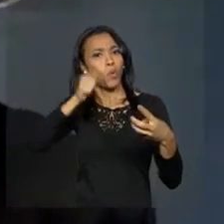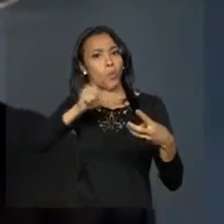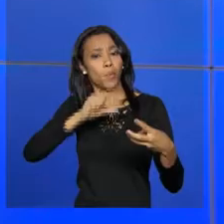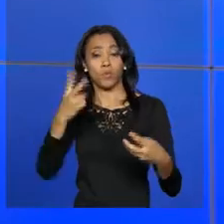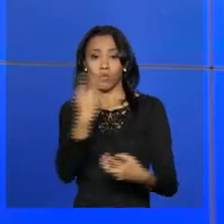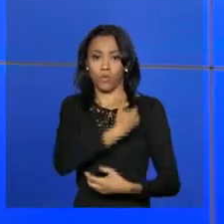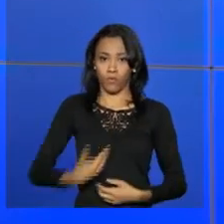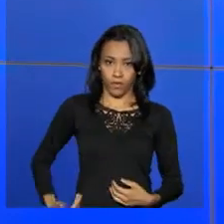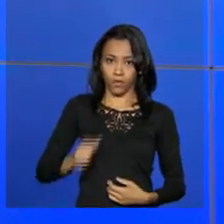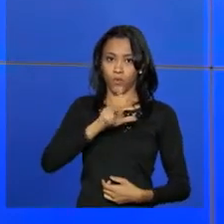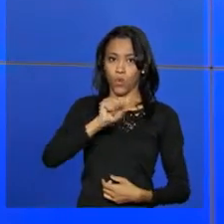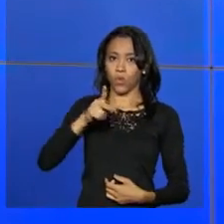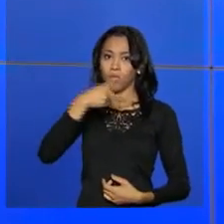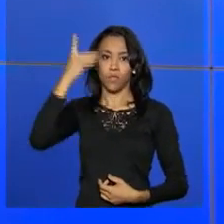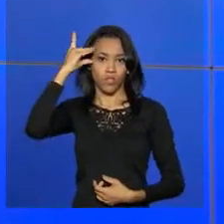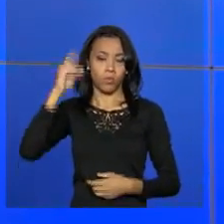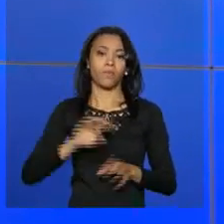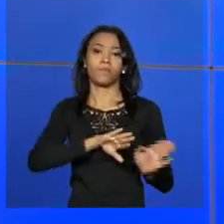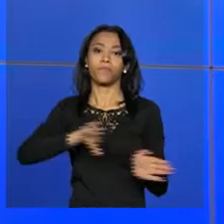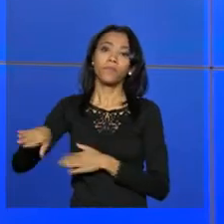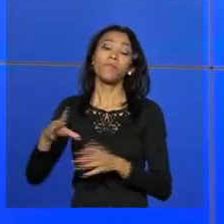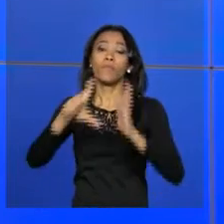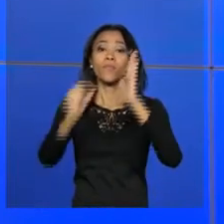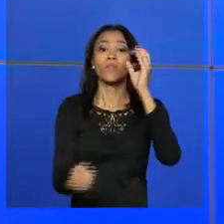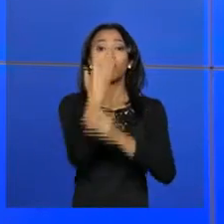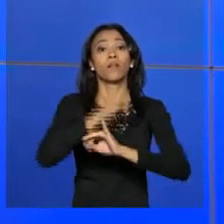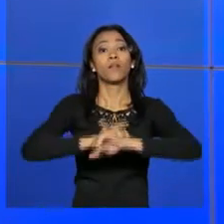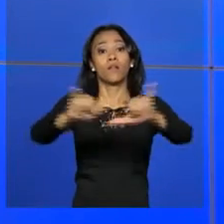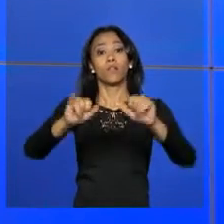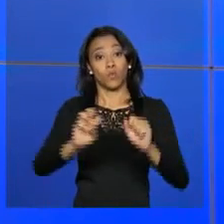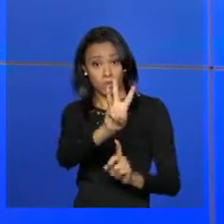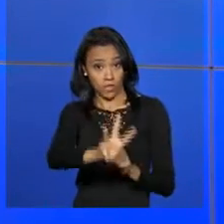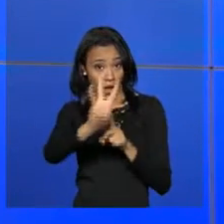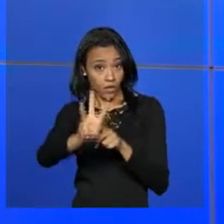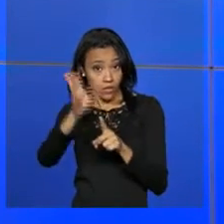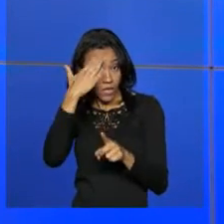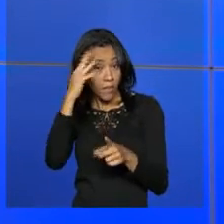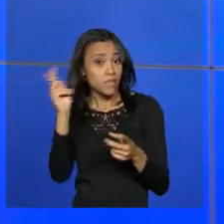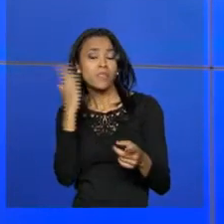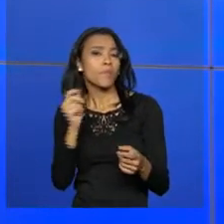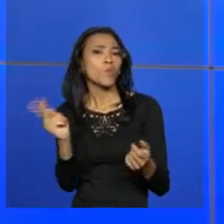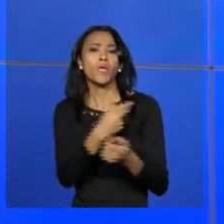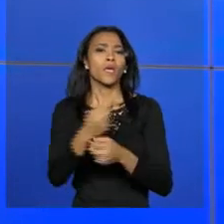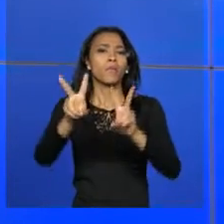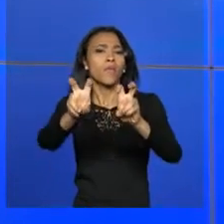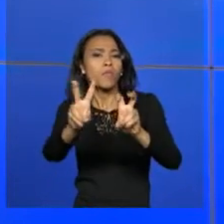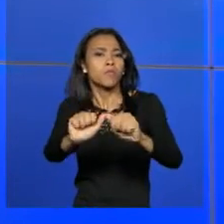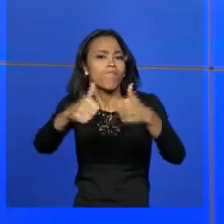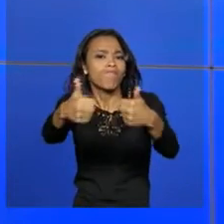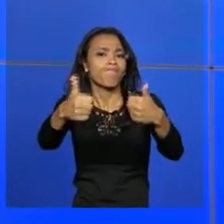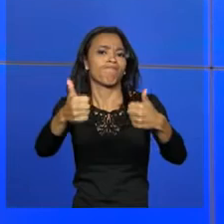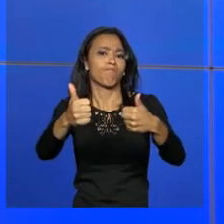Dilma. O Palácio do Planalto lançou um site onde é possível conferir, por exemplo, as pautas positivas para o Brasil que ainda